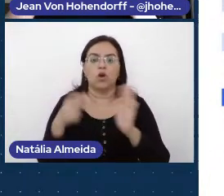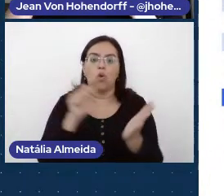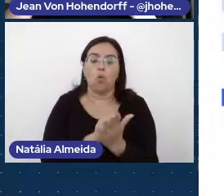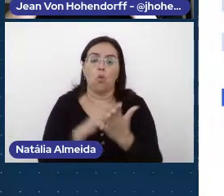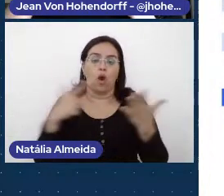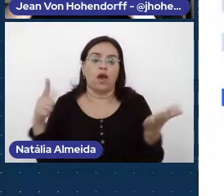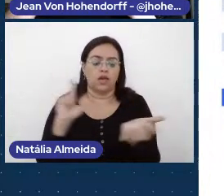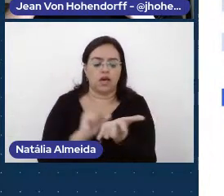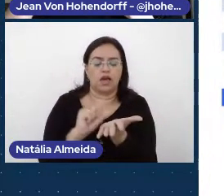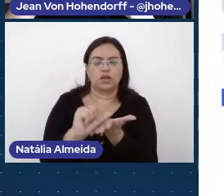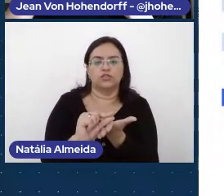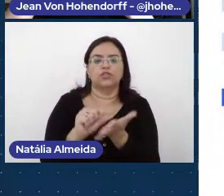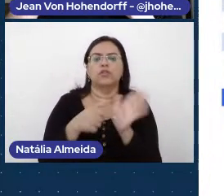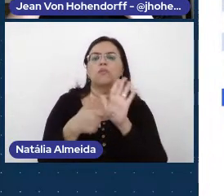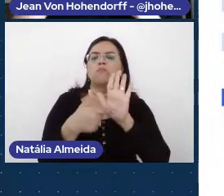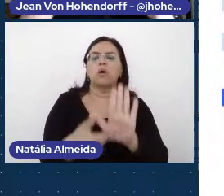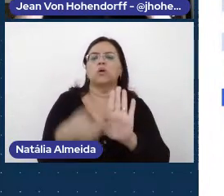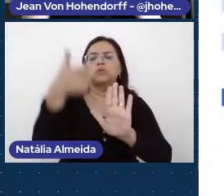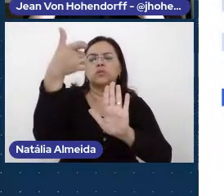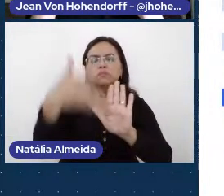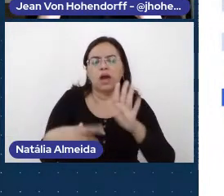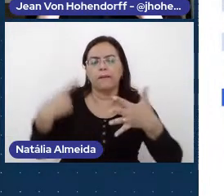então, critérios.